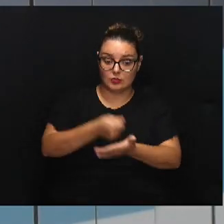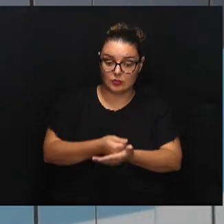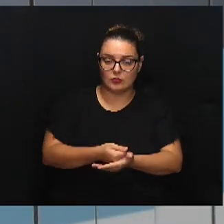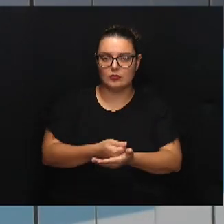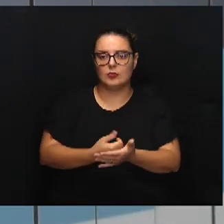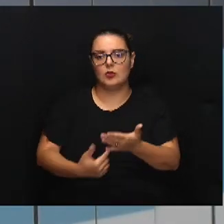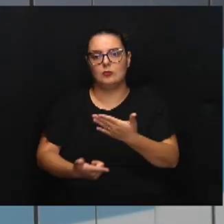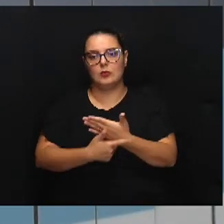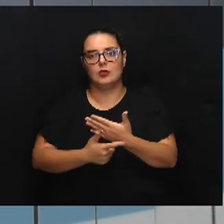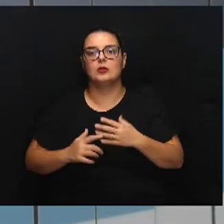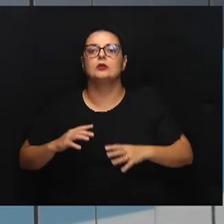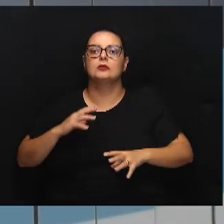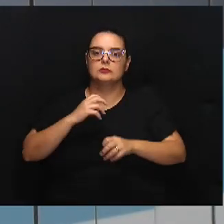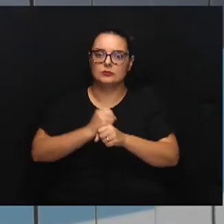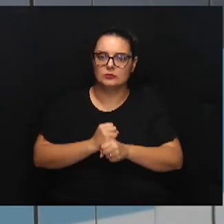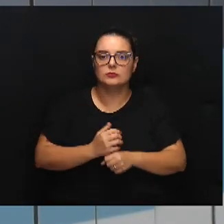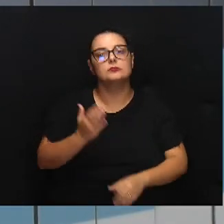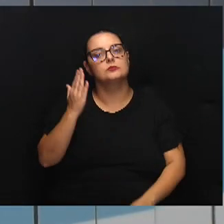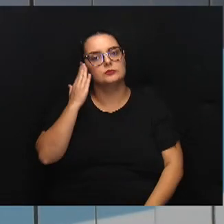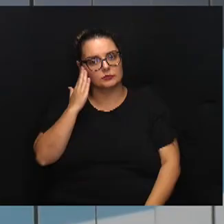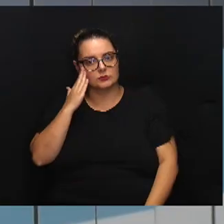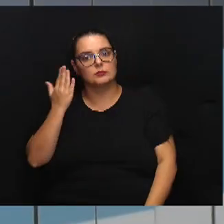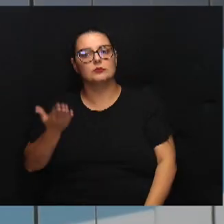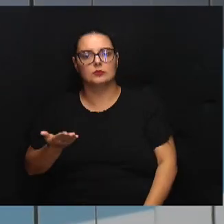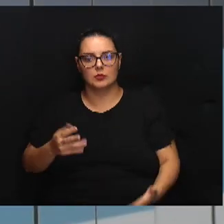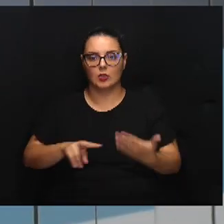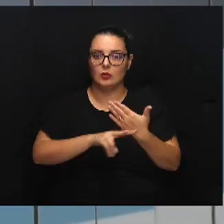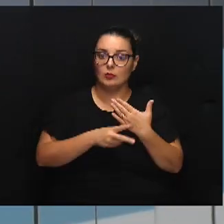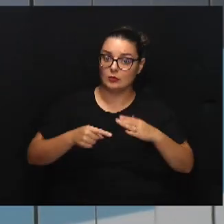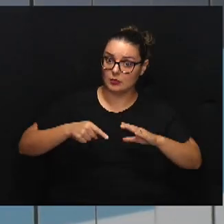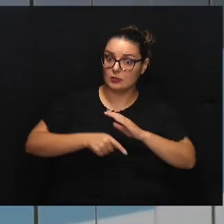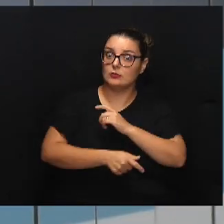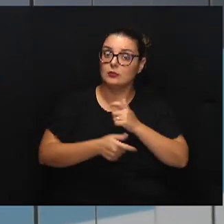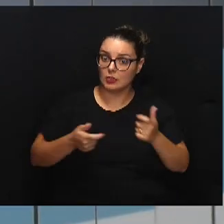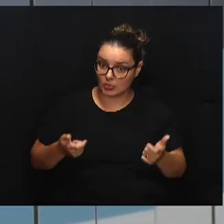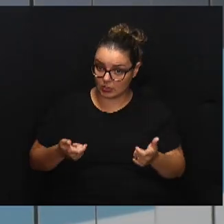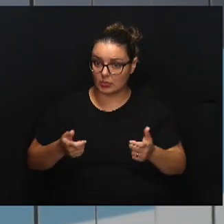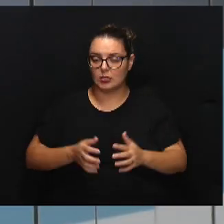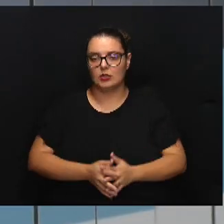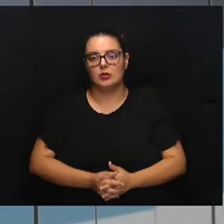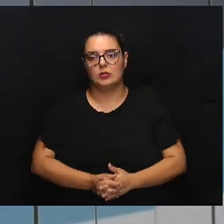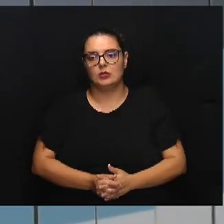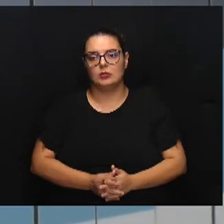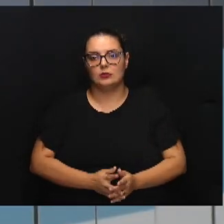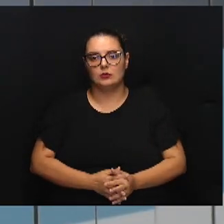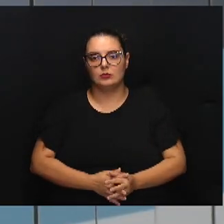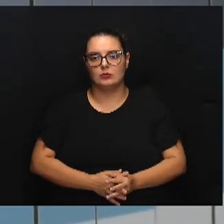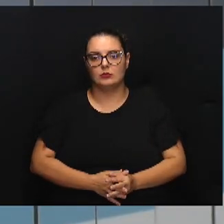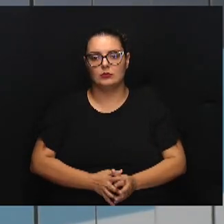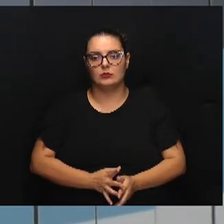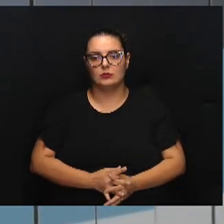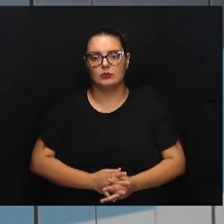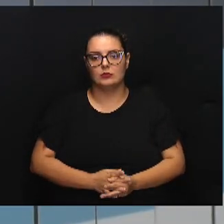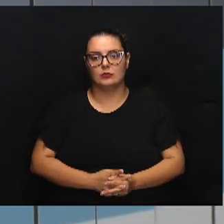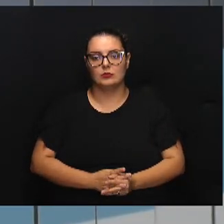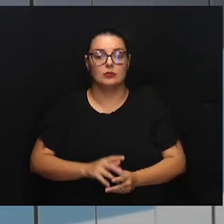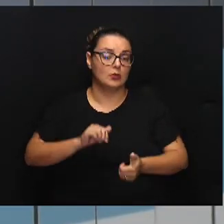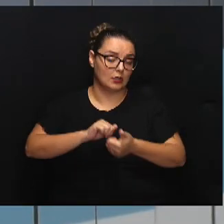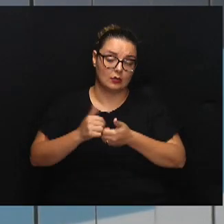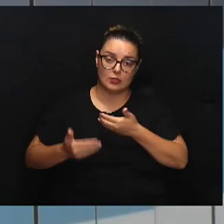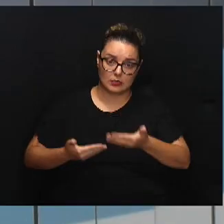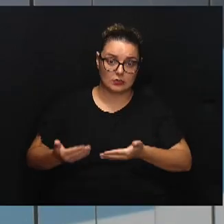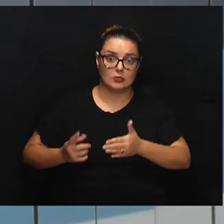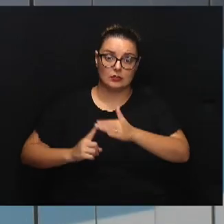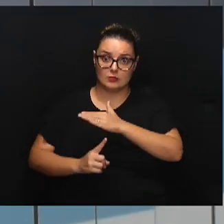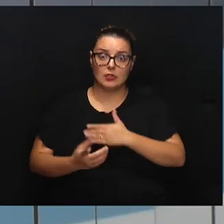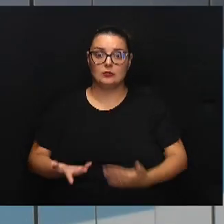papel. Então, tudo isso eu entendo que vai ter impactos profundos sobre sobre a qualidade do serviço prestado.